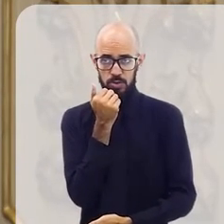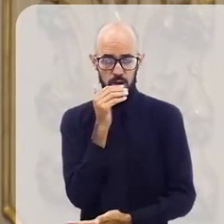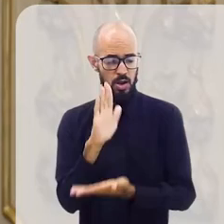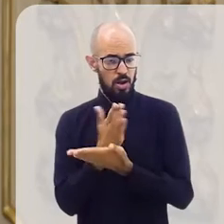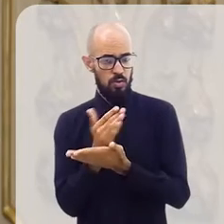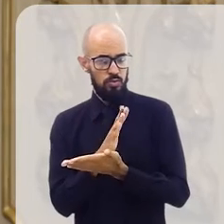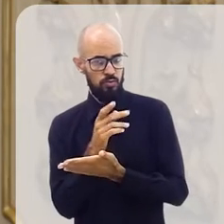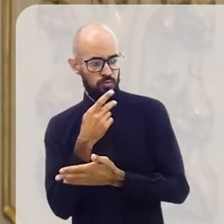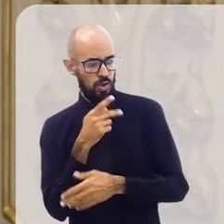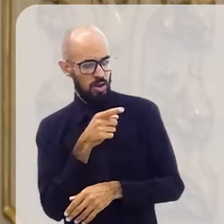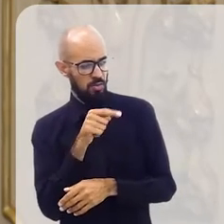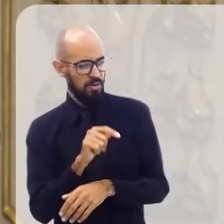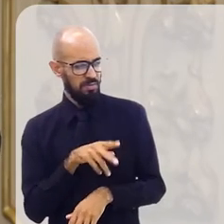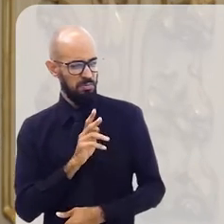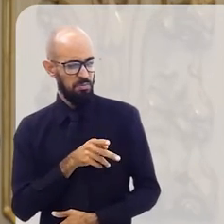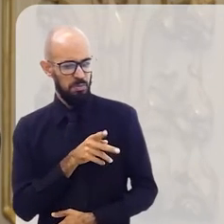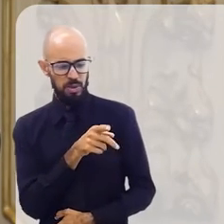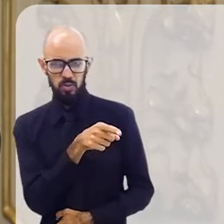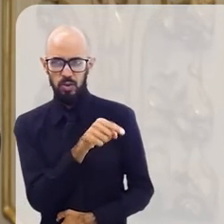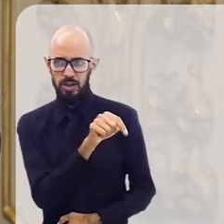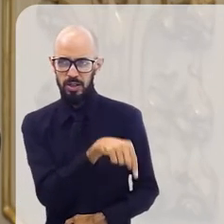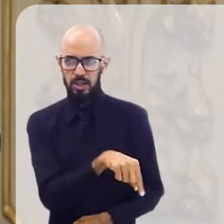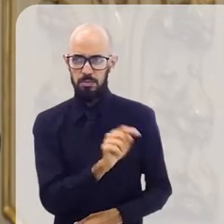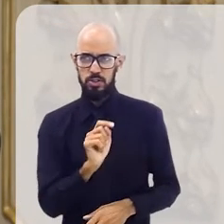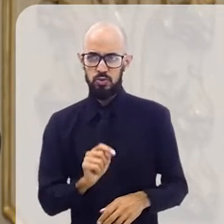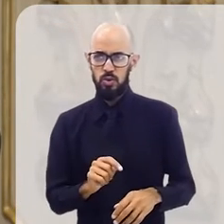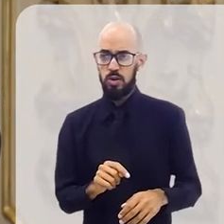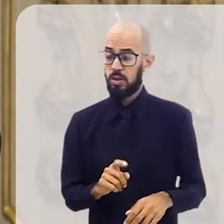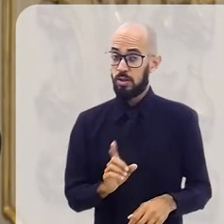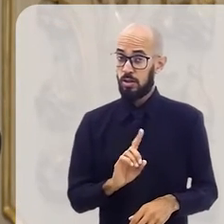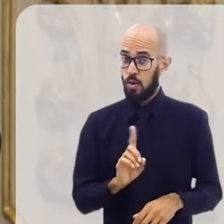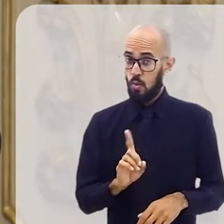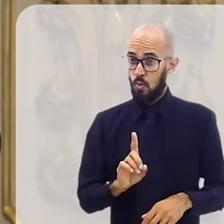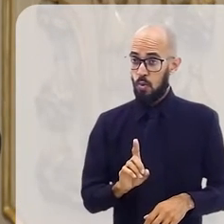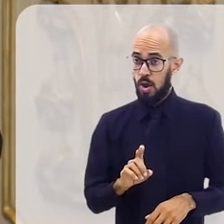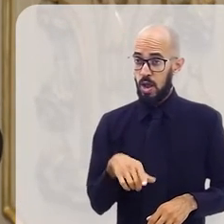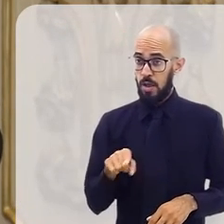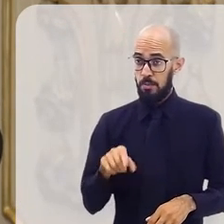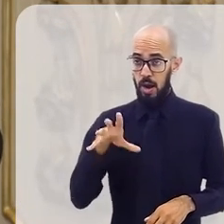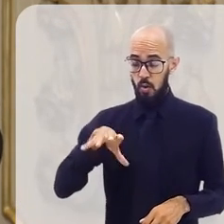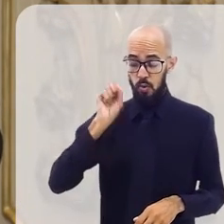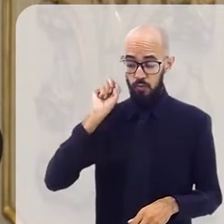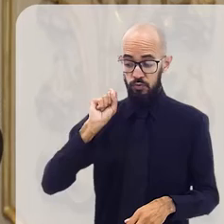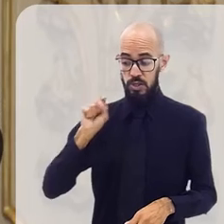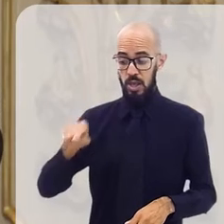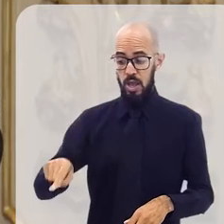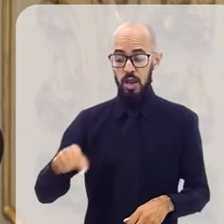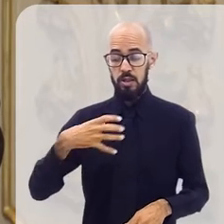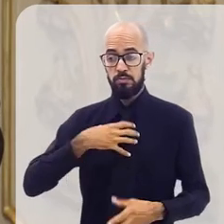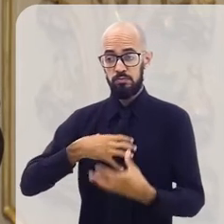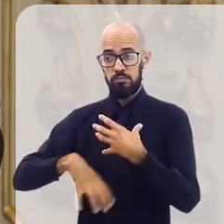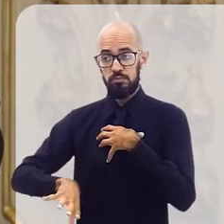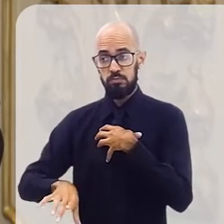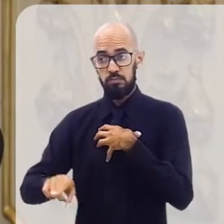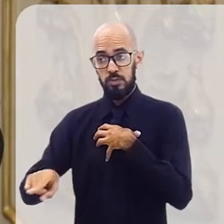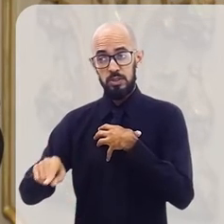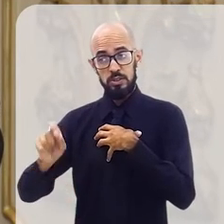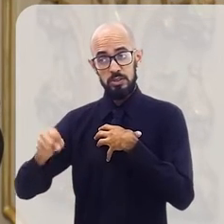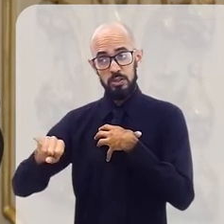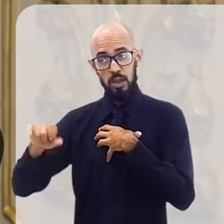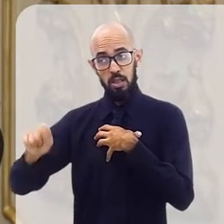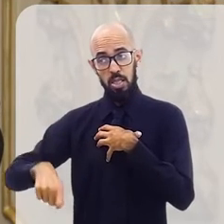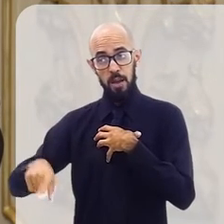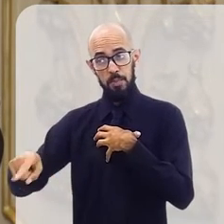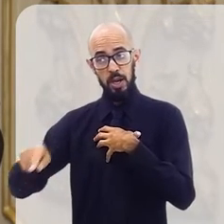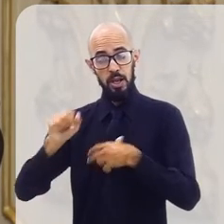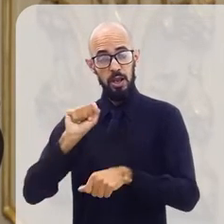alimento aí todo mundo passa tá tá perto de tu anda aquela pessoa naquela condição não é para escutar e se